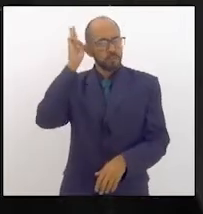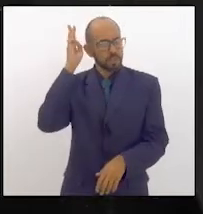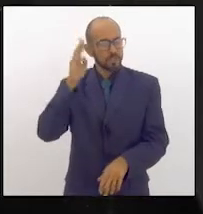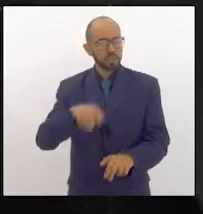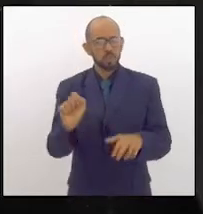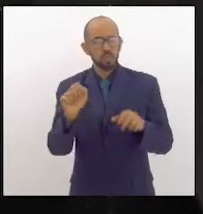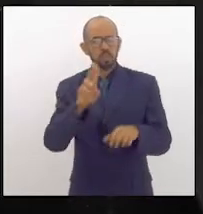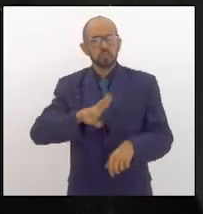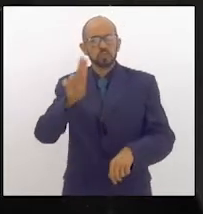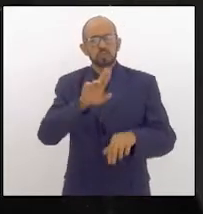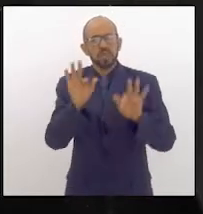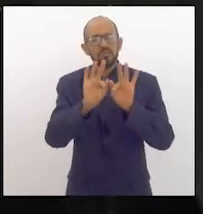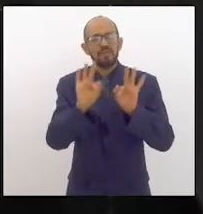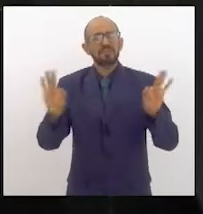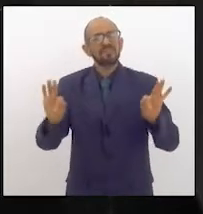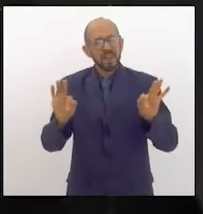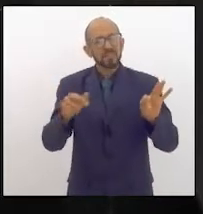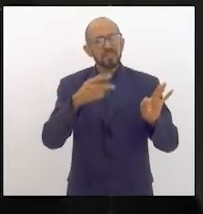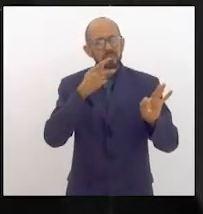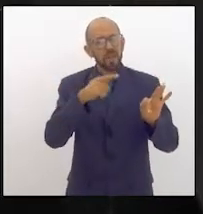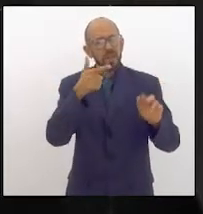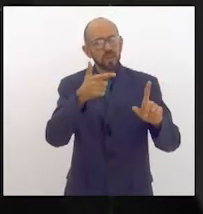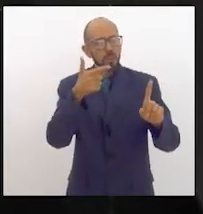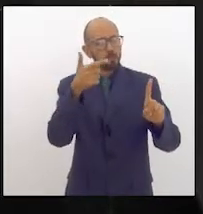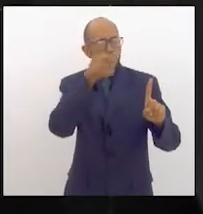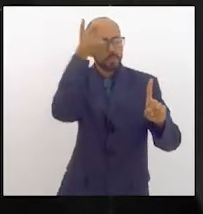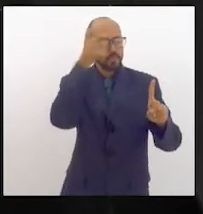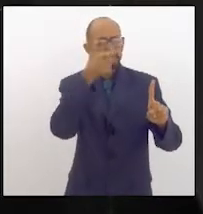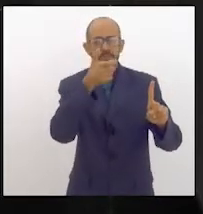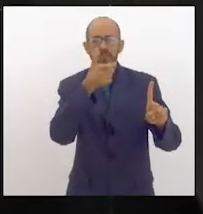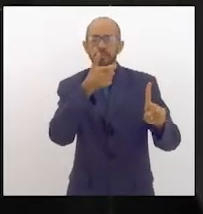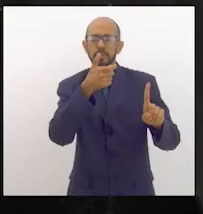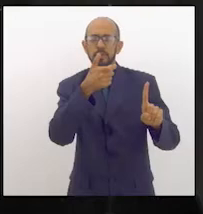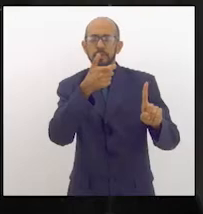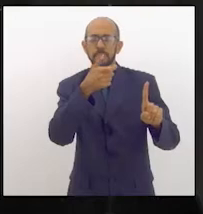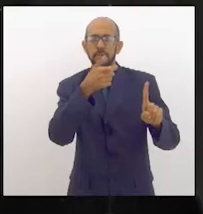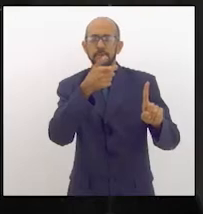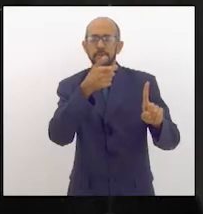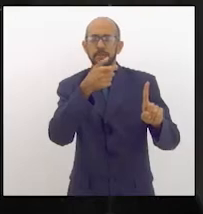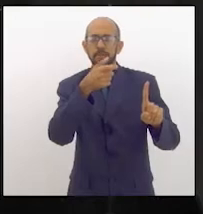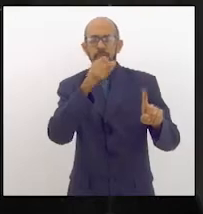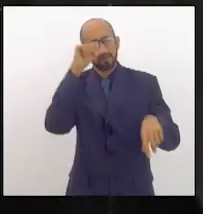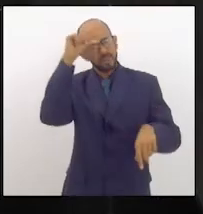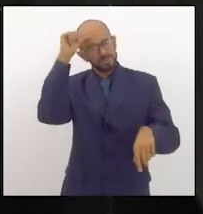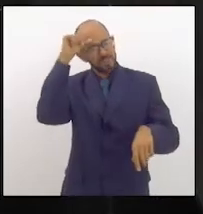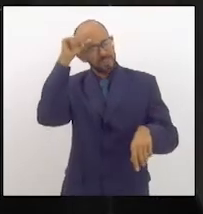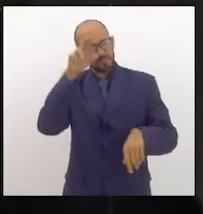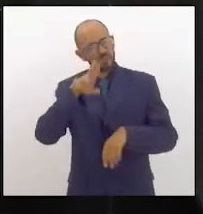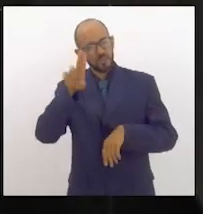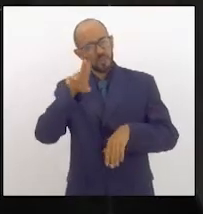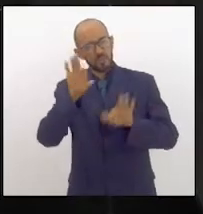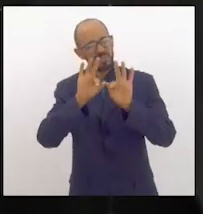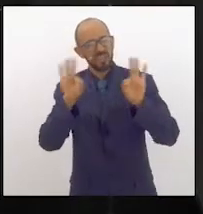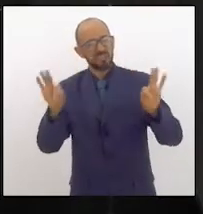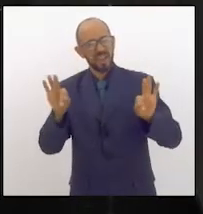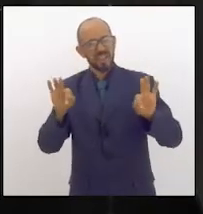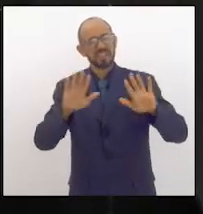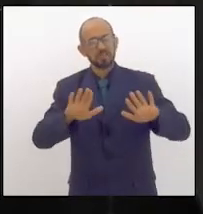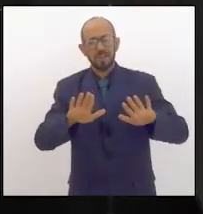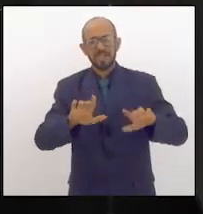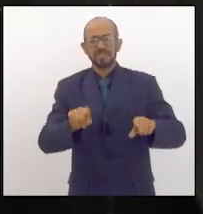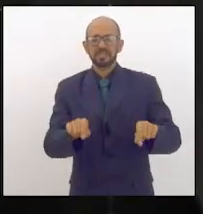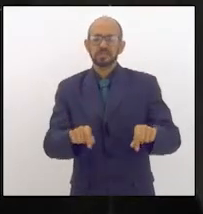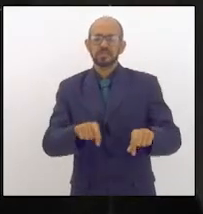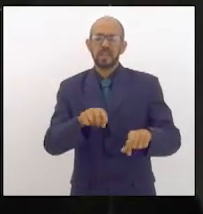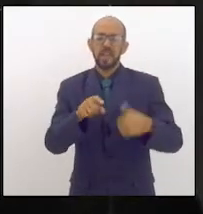usava a frase de efeito do tiro na cabecinha mas o Cláudio Castro não usa essa frase de efeito mas é